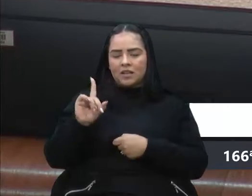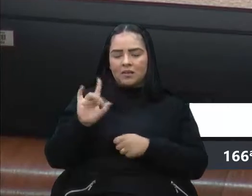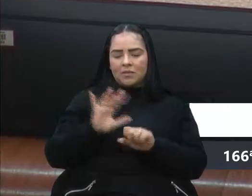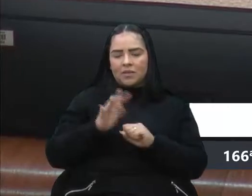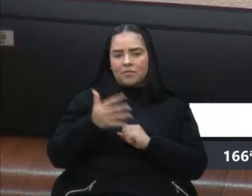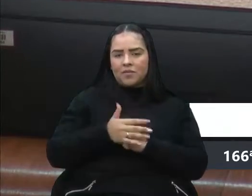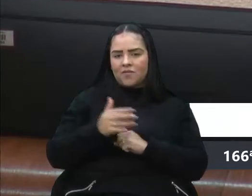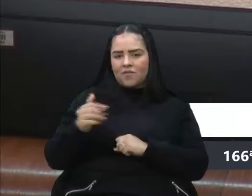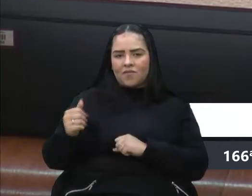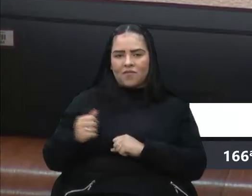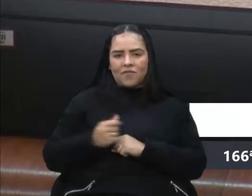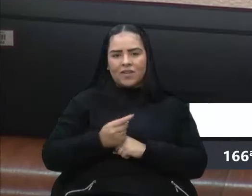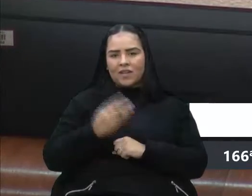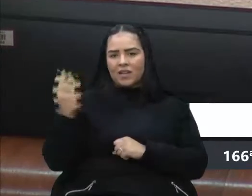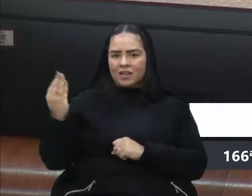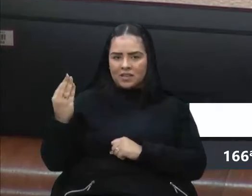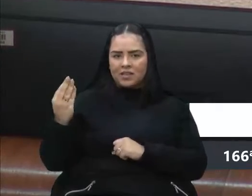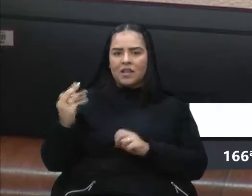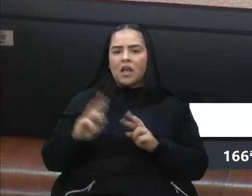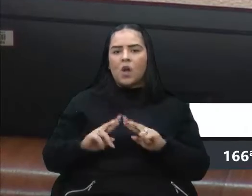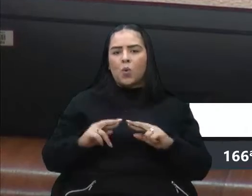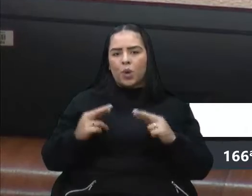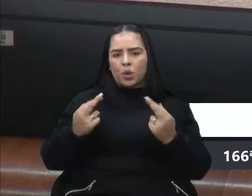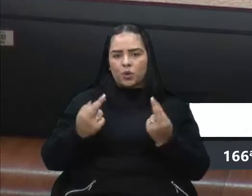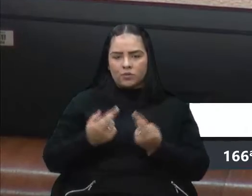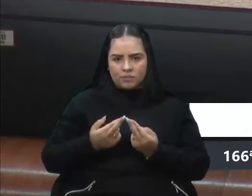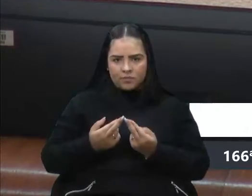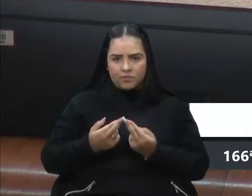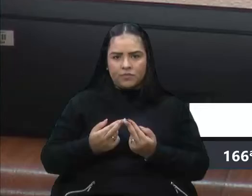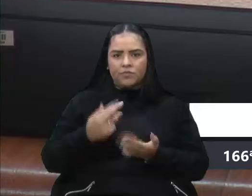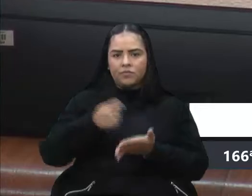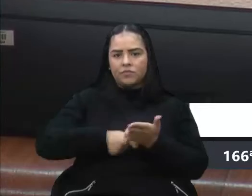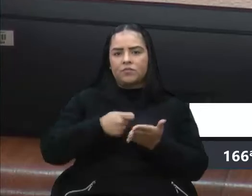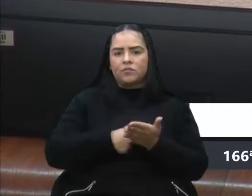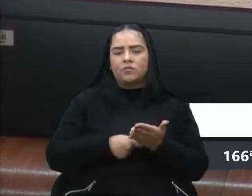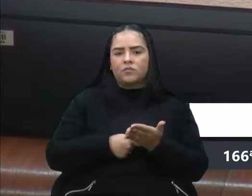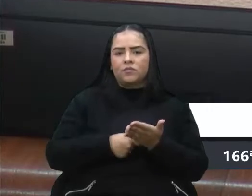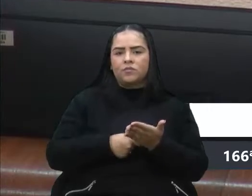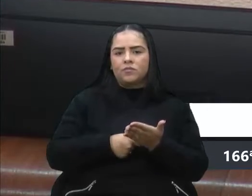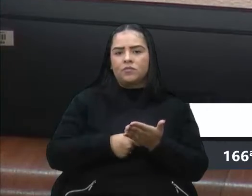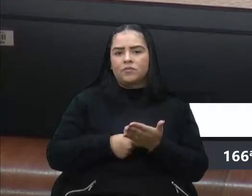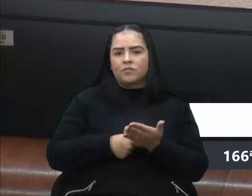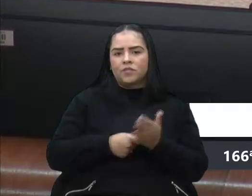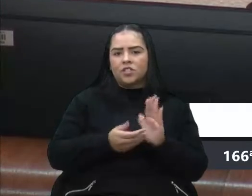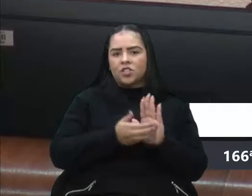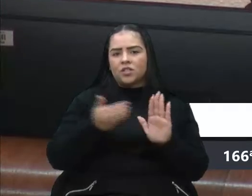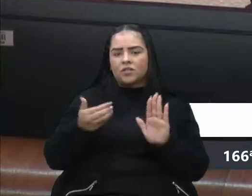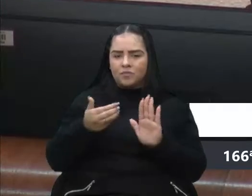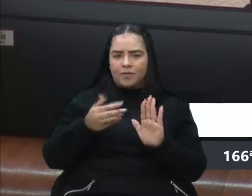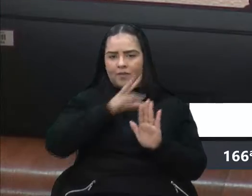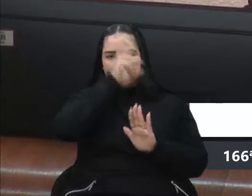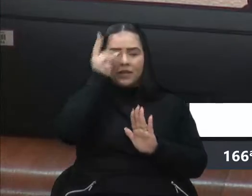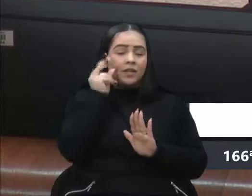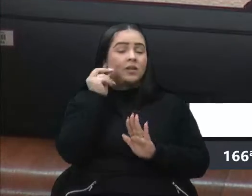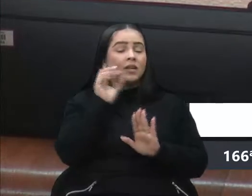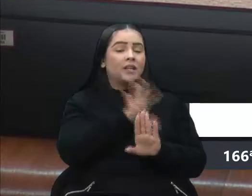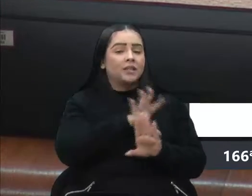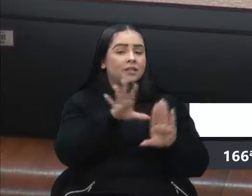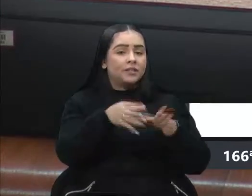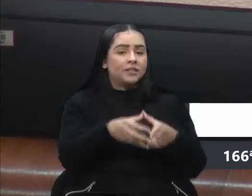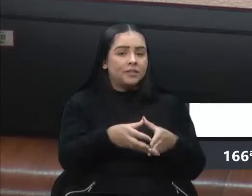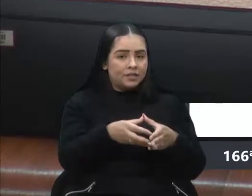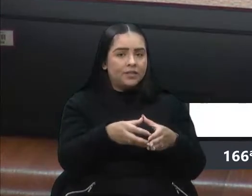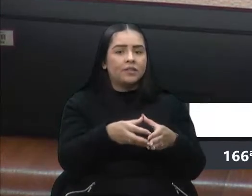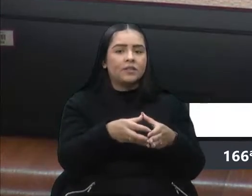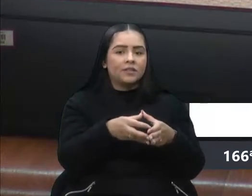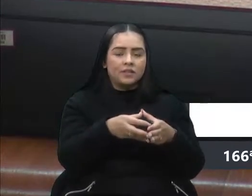inúmeras foram as reuniões para tentar demover o prefeito e essa equipe que tão bem foi de fazer